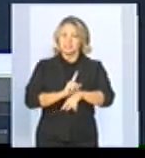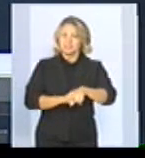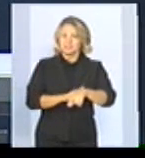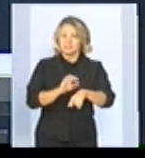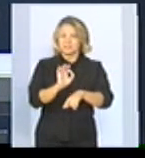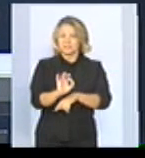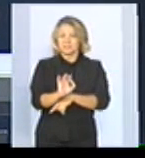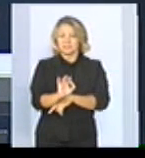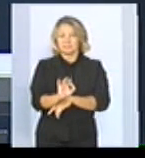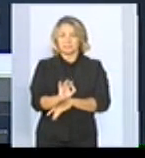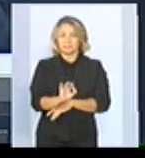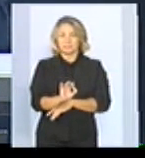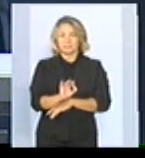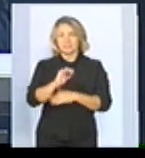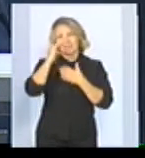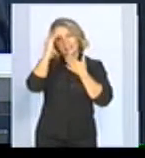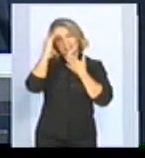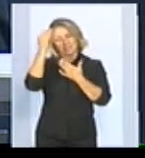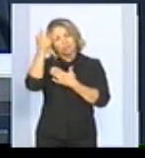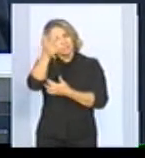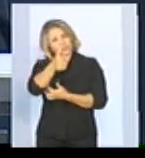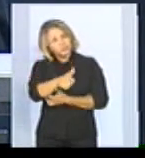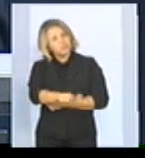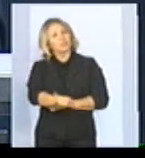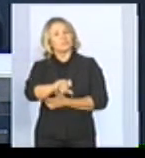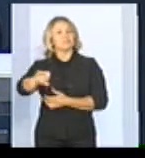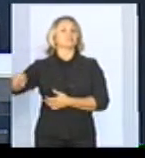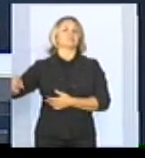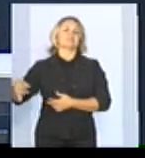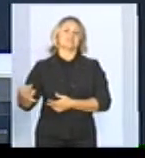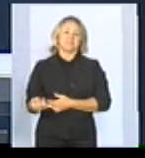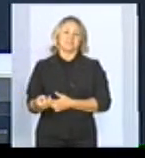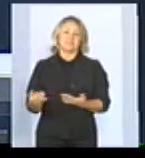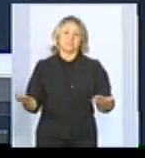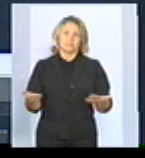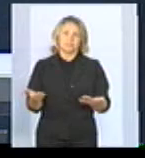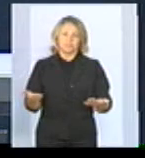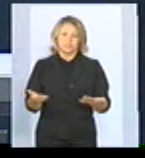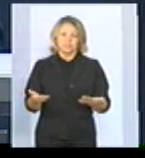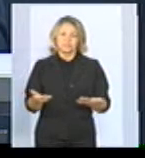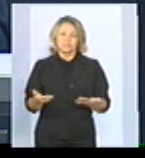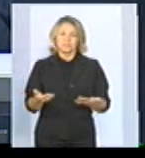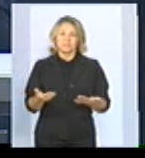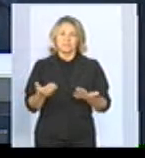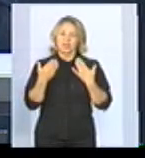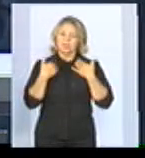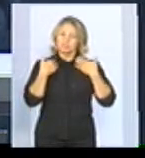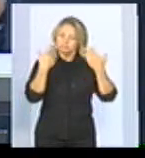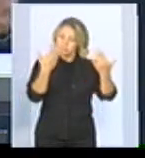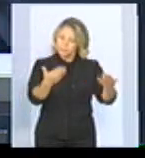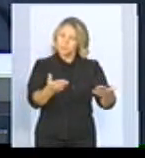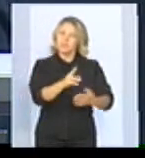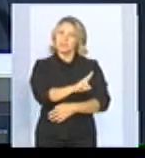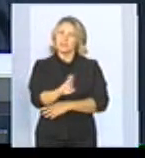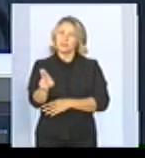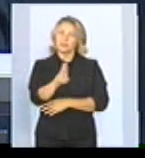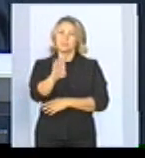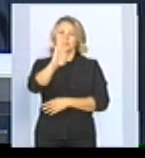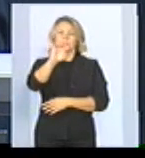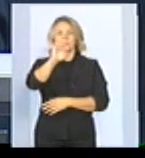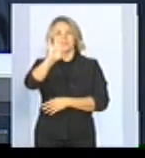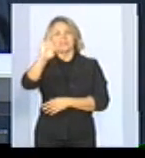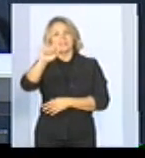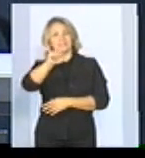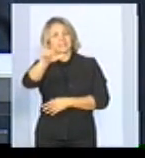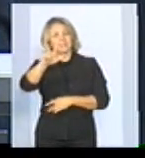dado E agradecendo mais uma vez essa essa oportunidade eu me coloco em nome da bta e dos seus associados